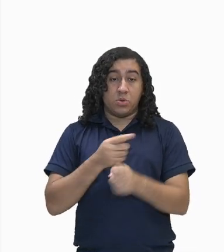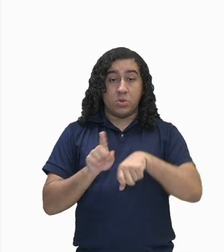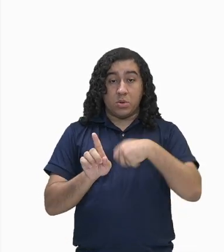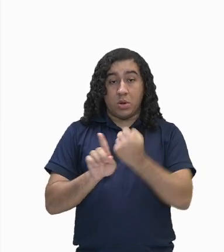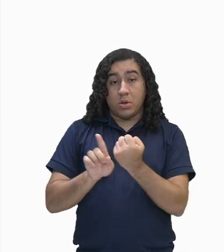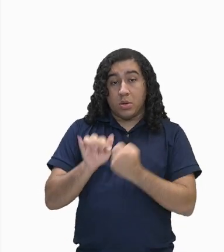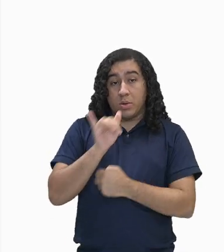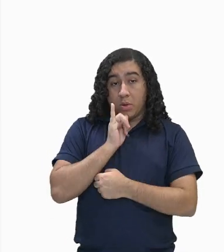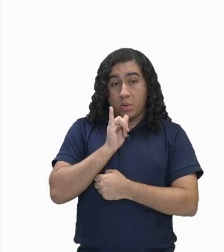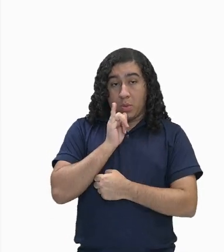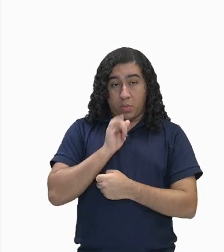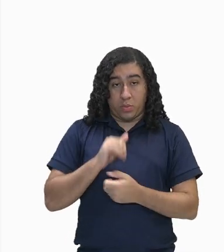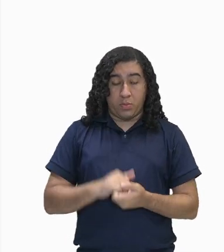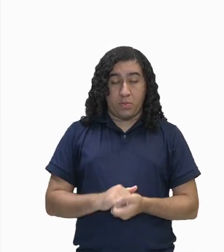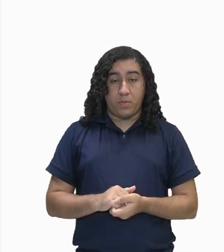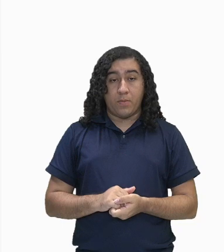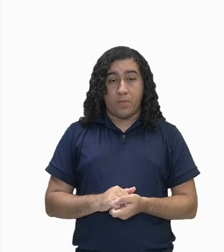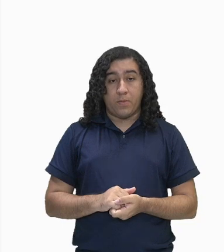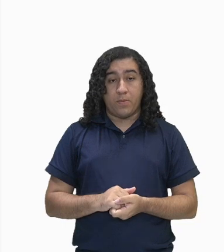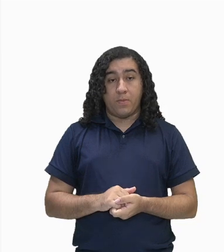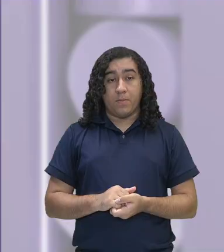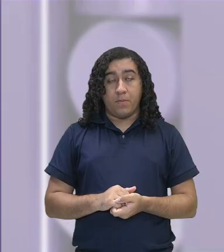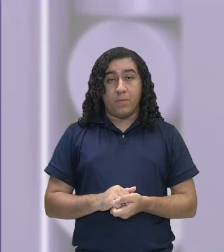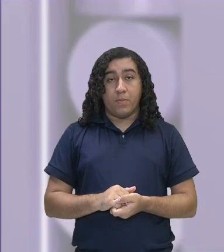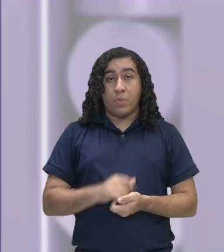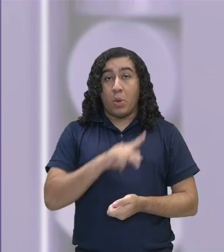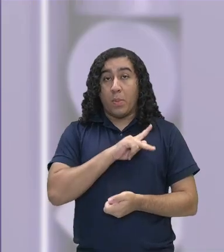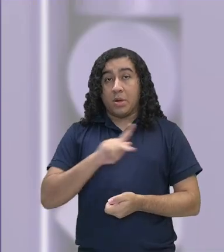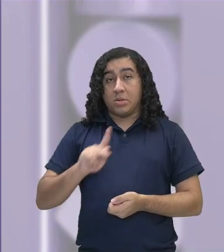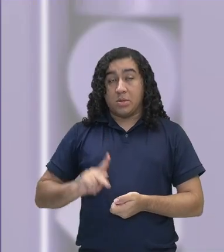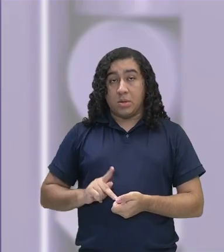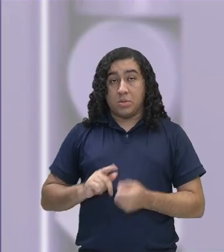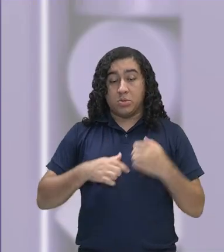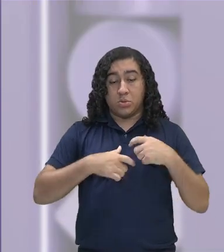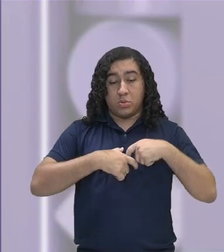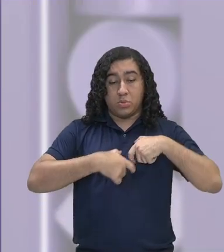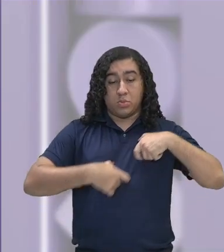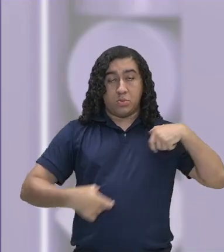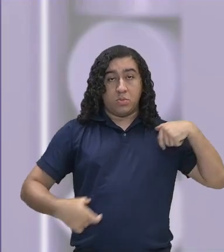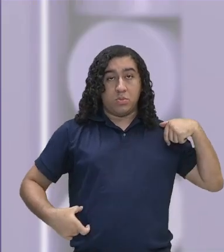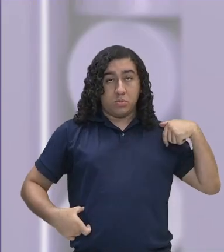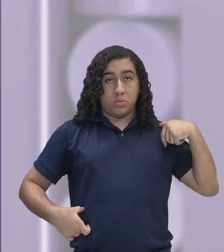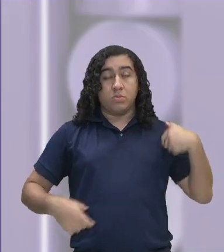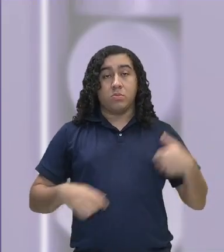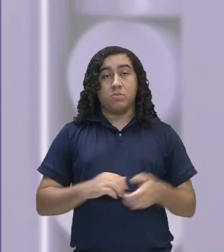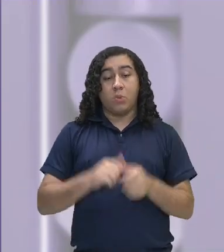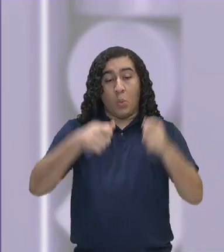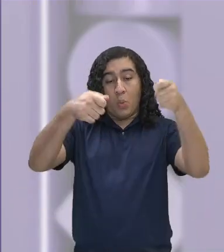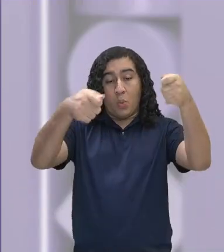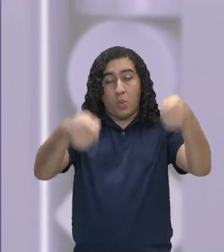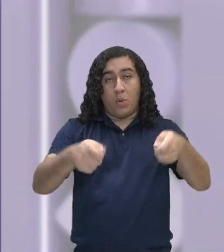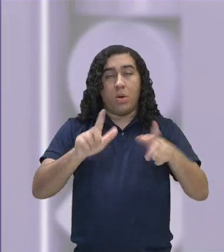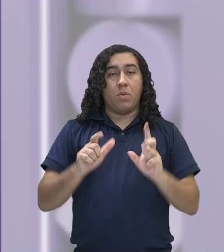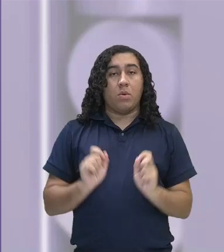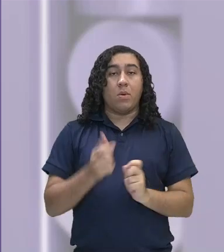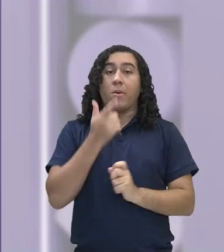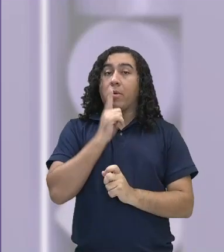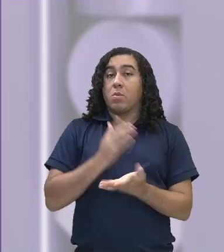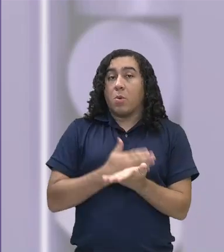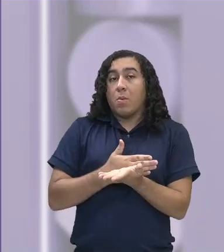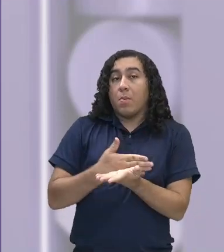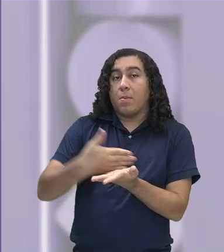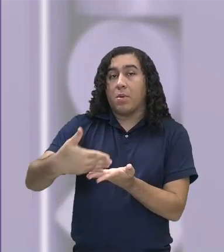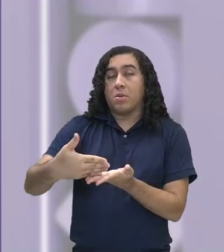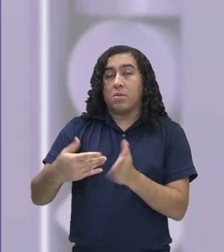por exemplo, a posse de um presidente. Ela segue ali um rito estabelecido para que o presidente tome posse